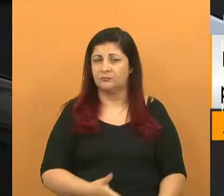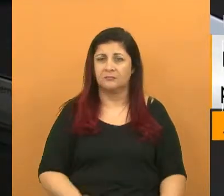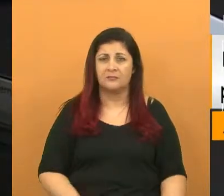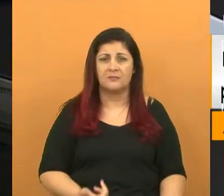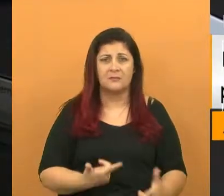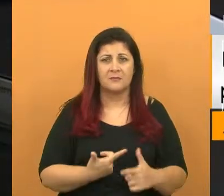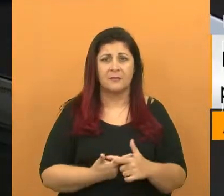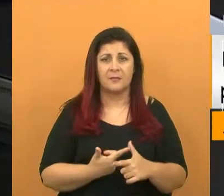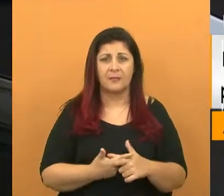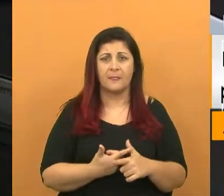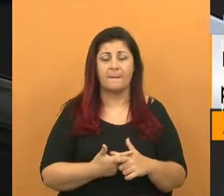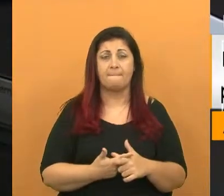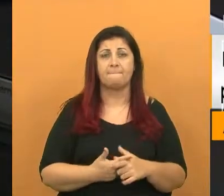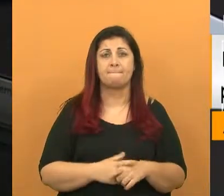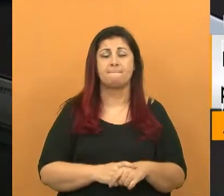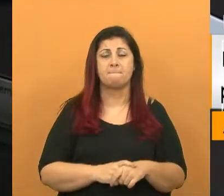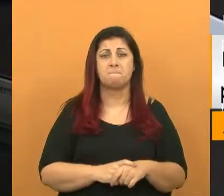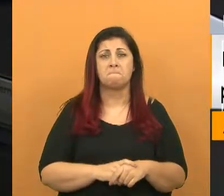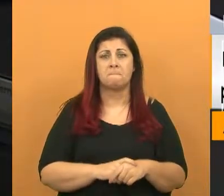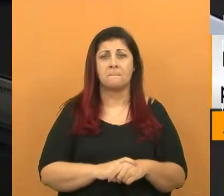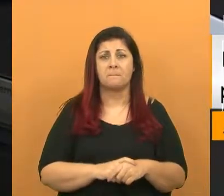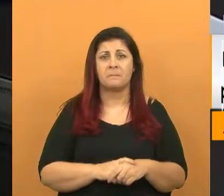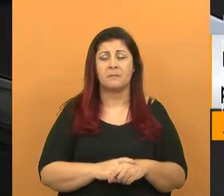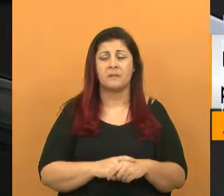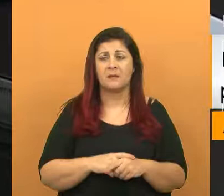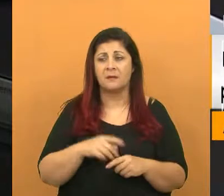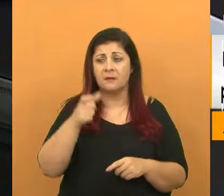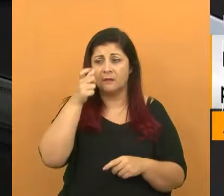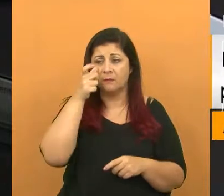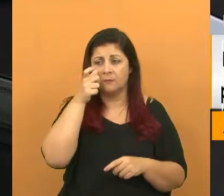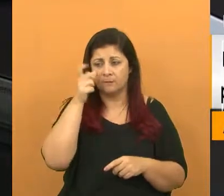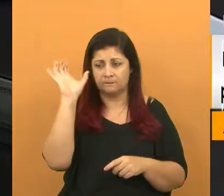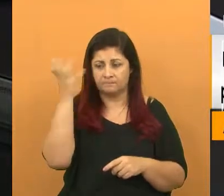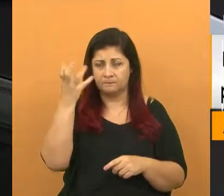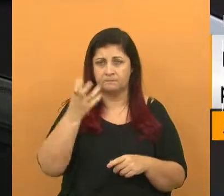Porque eu já ouvi relatos, né,